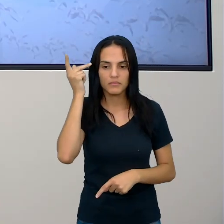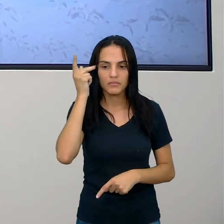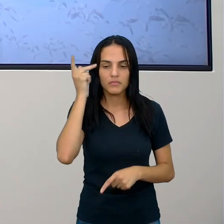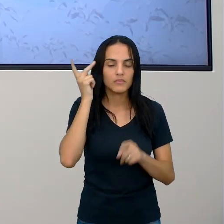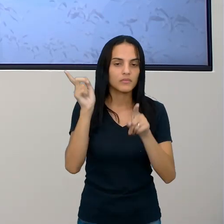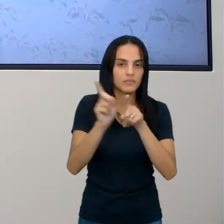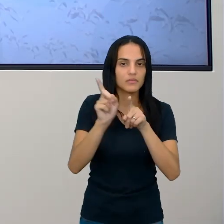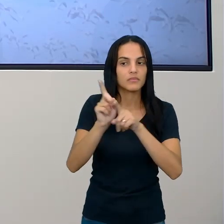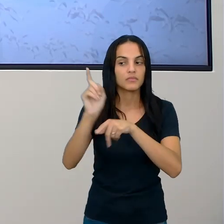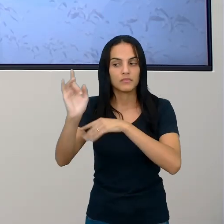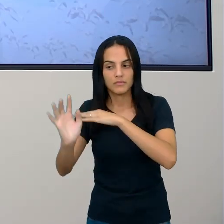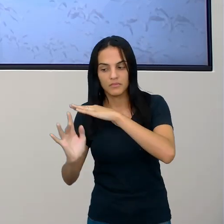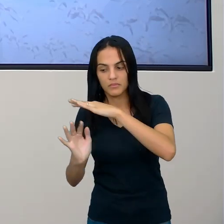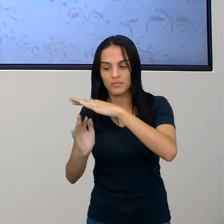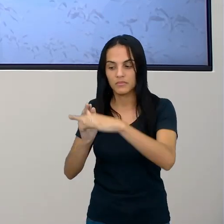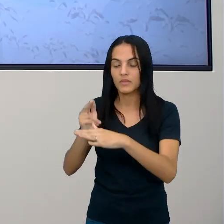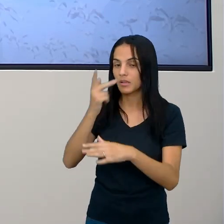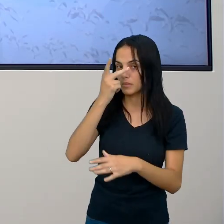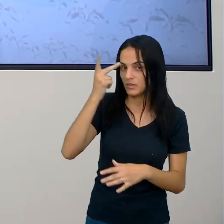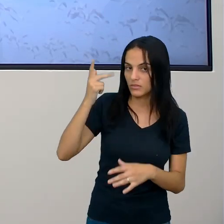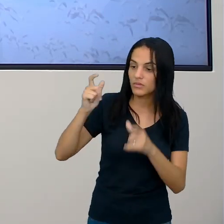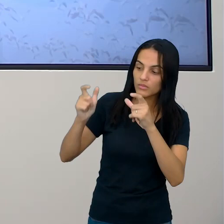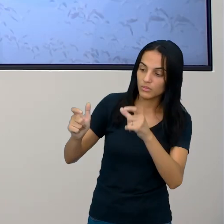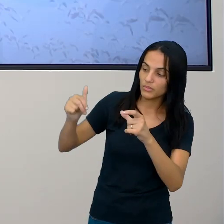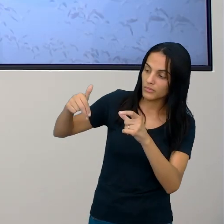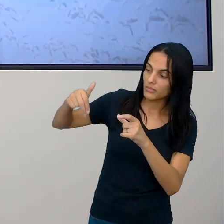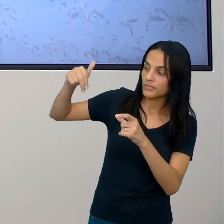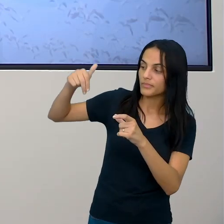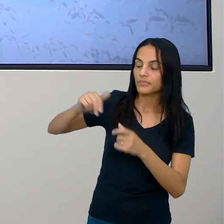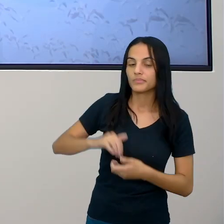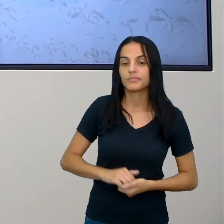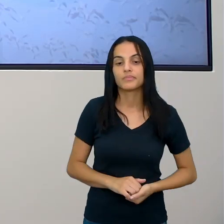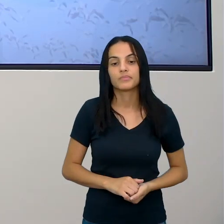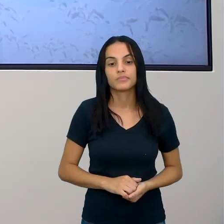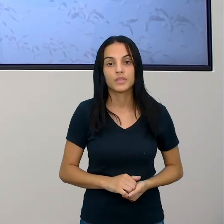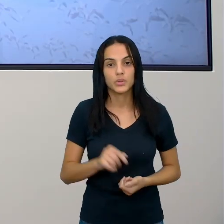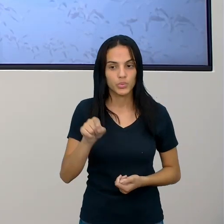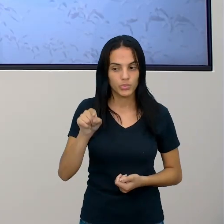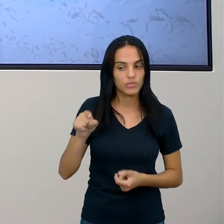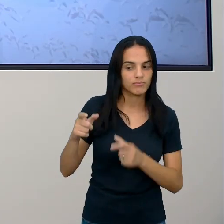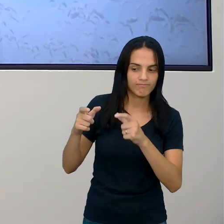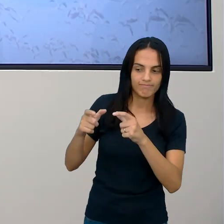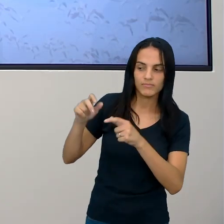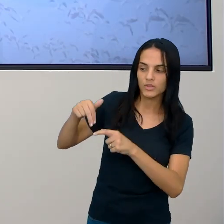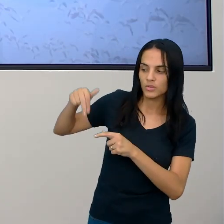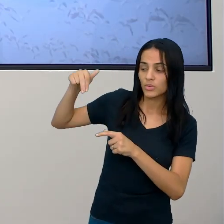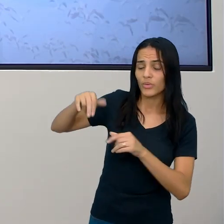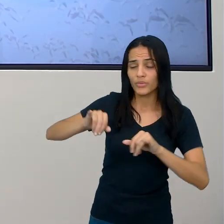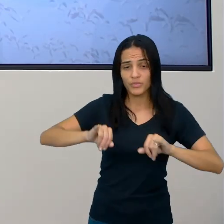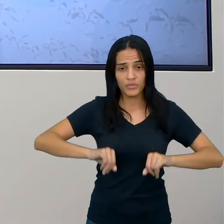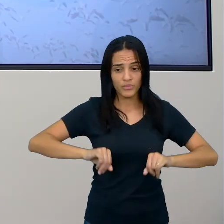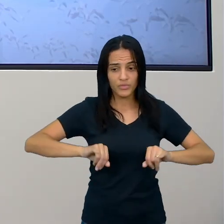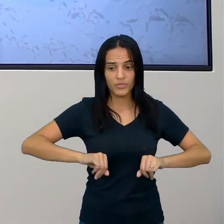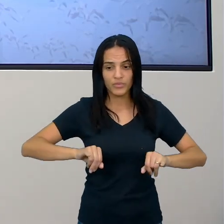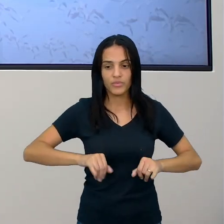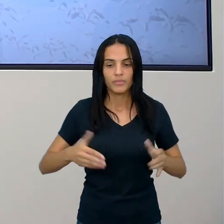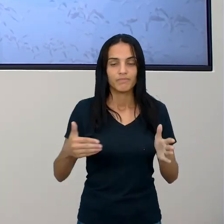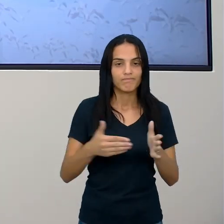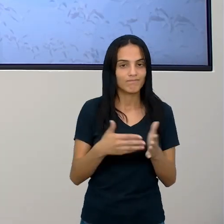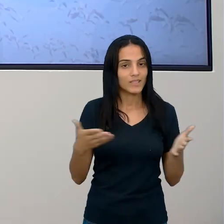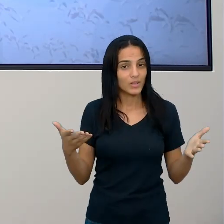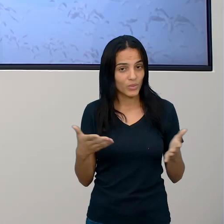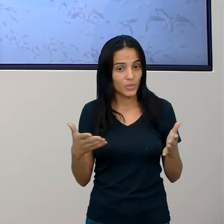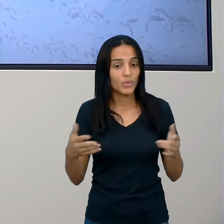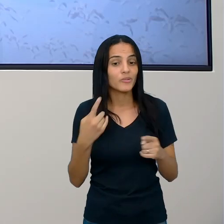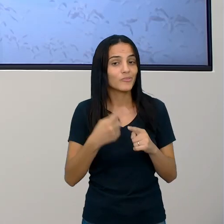uma migração maciça de nordestinos, e esses nordestinos, eles sofrem até hoje também com a discriminação,